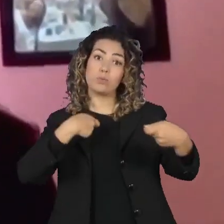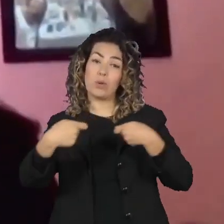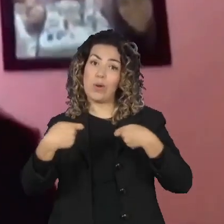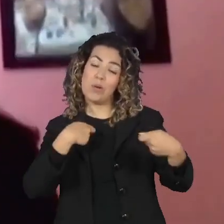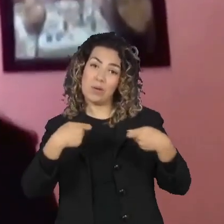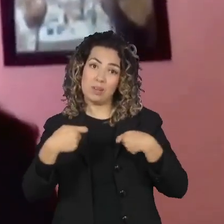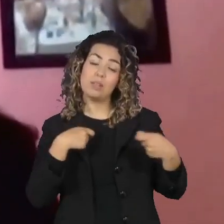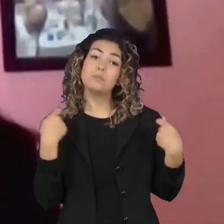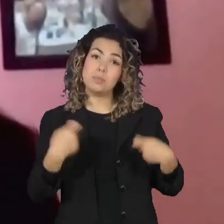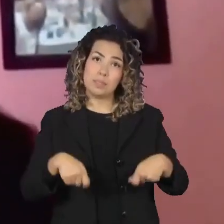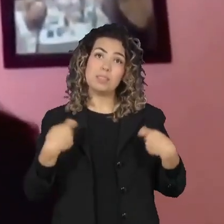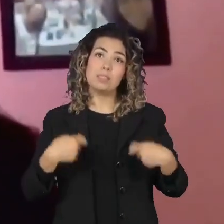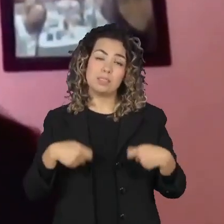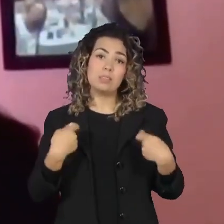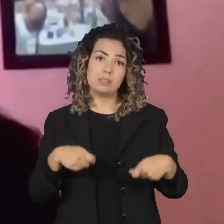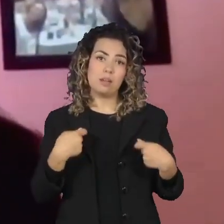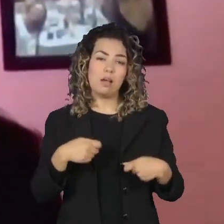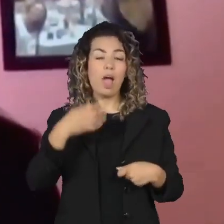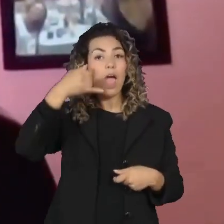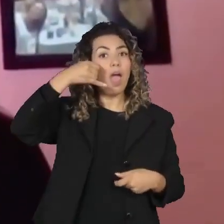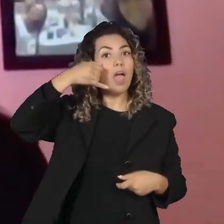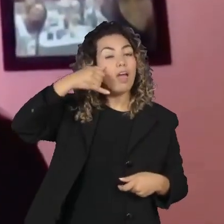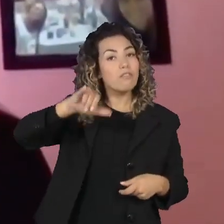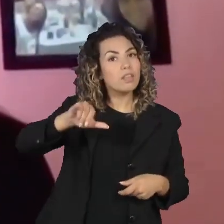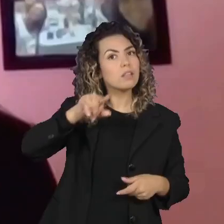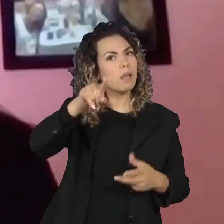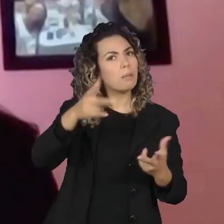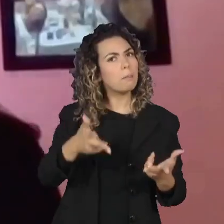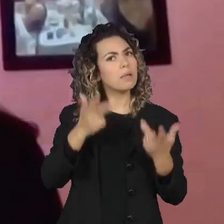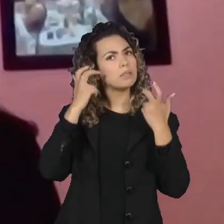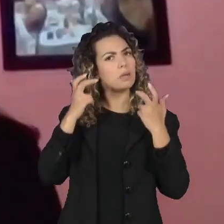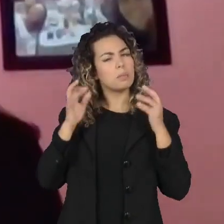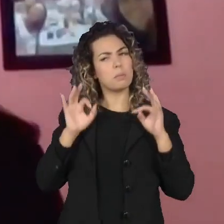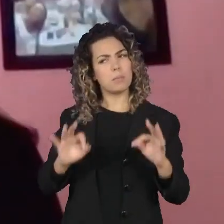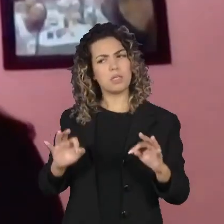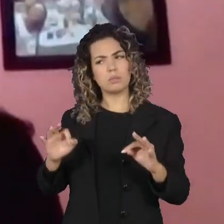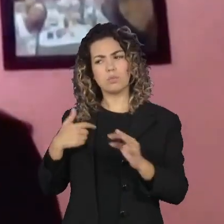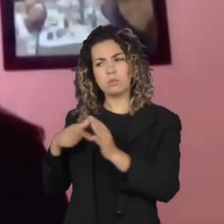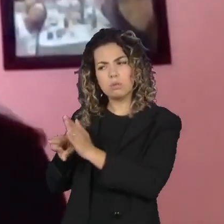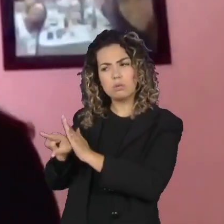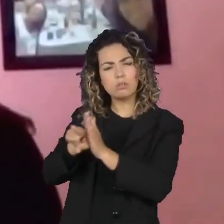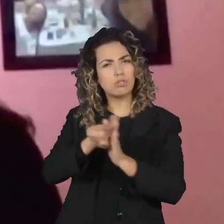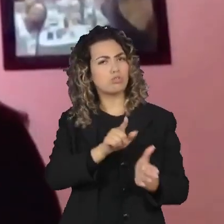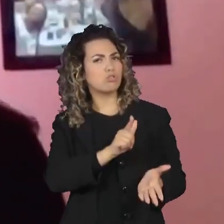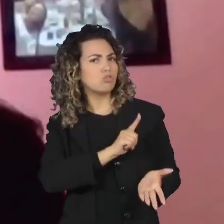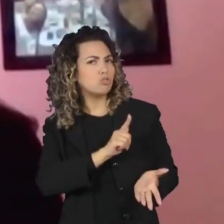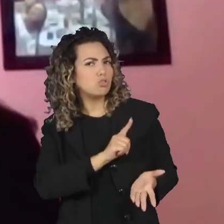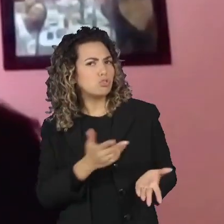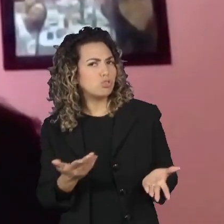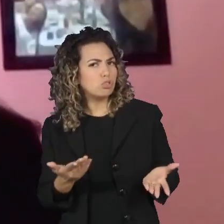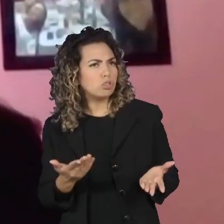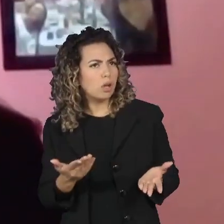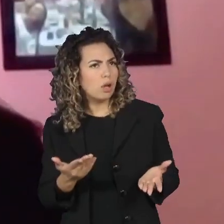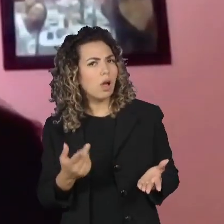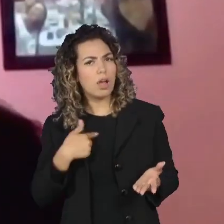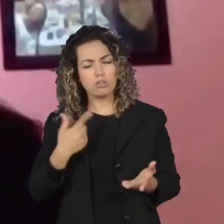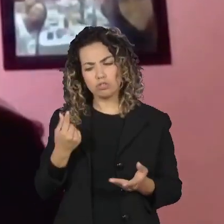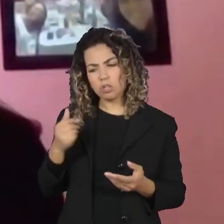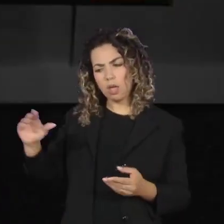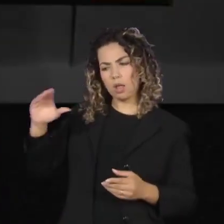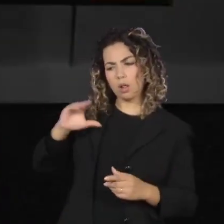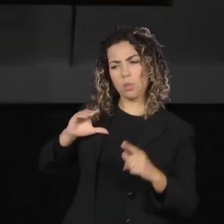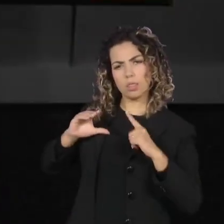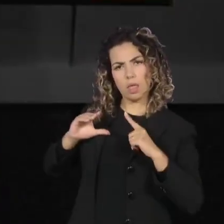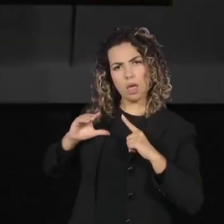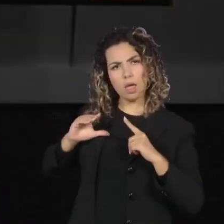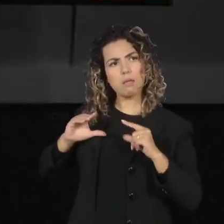está com possibilidades, com recursos para conseguir cumprir com o que você queria, né?